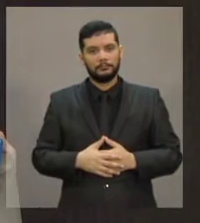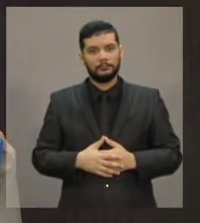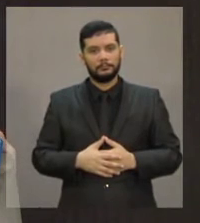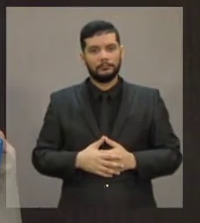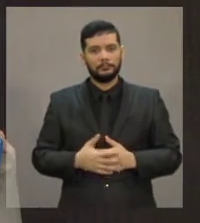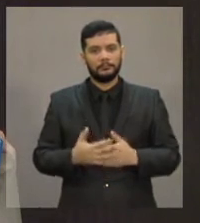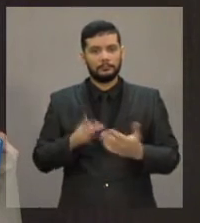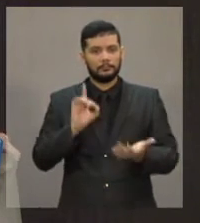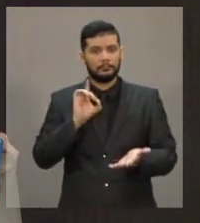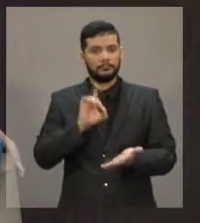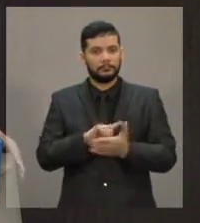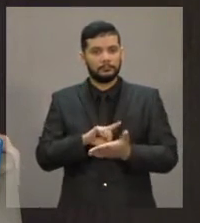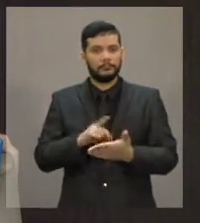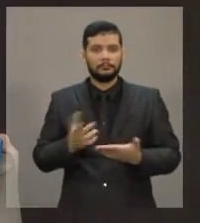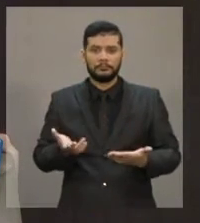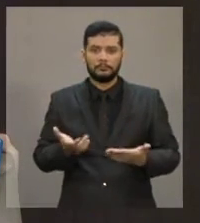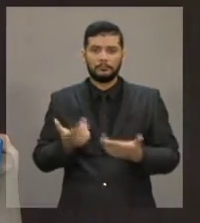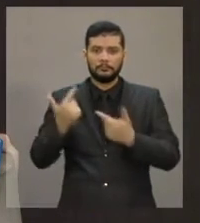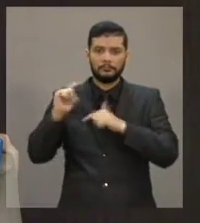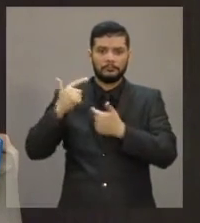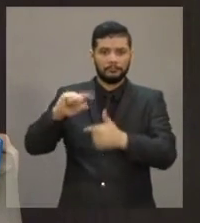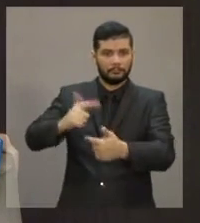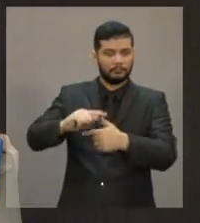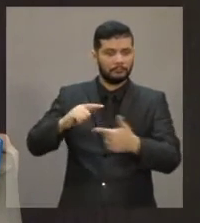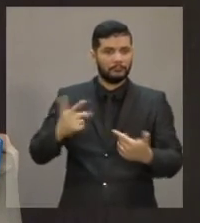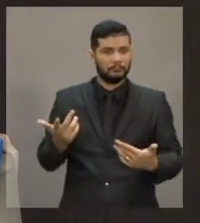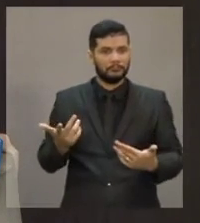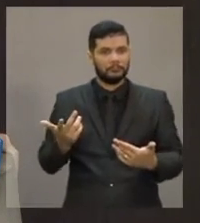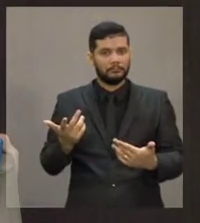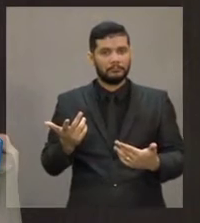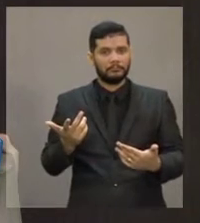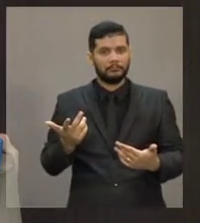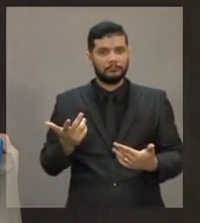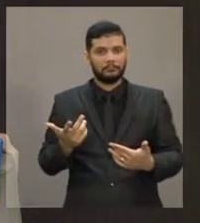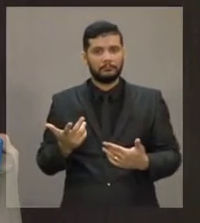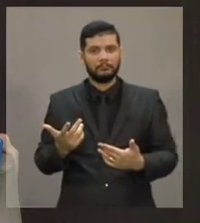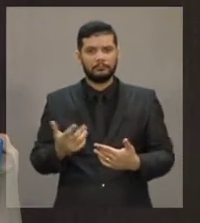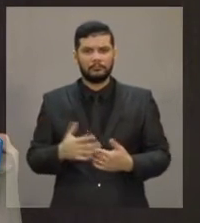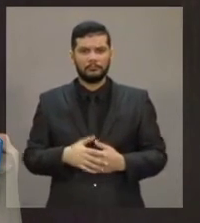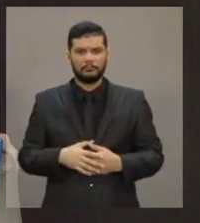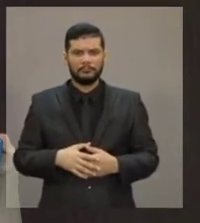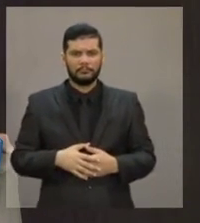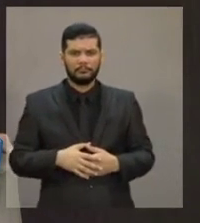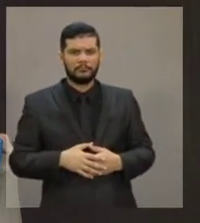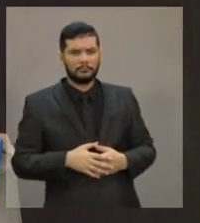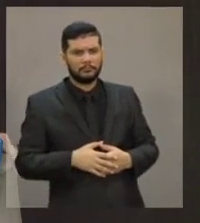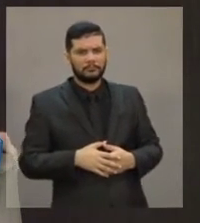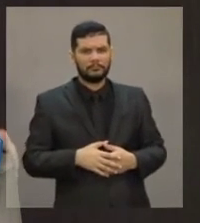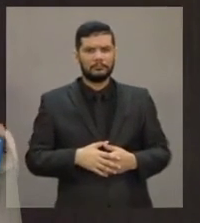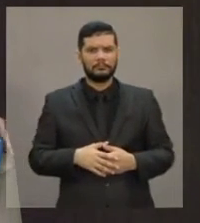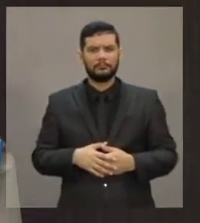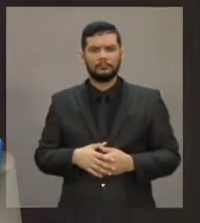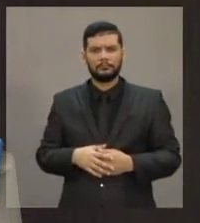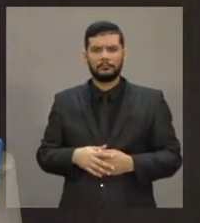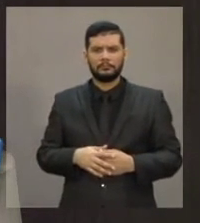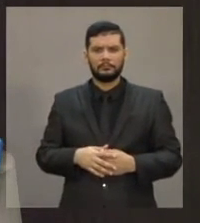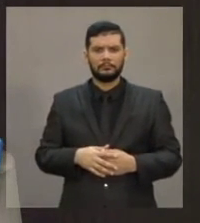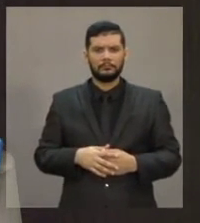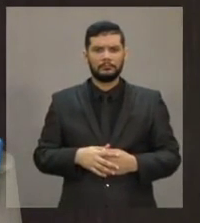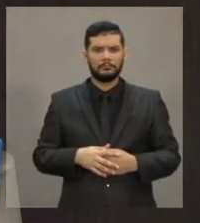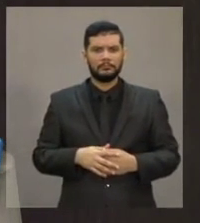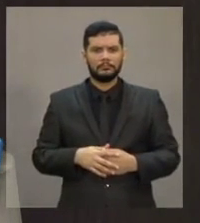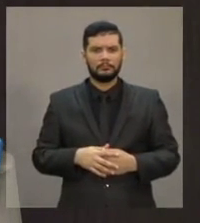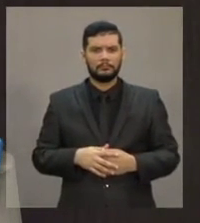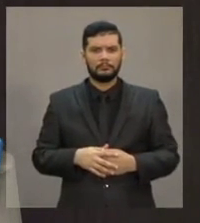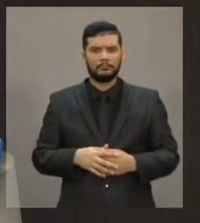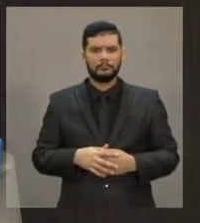autoriza a violência patriarcal e machista. Deputado, presidente, você já deu 6 minutos. O deputado, eu gostaria